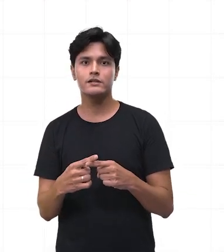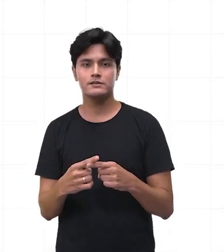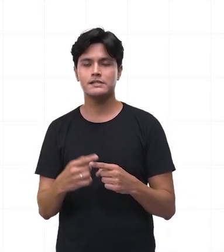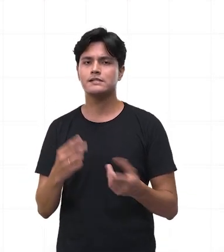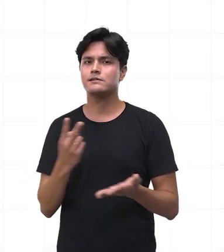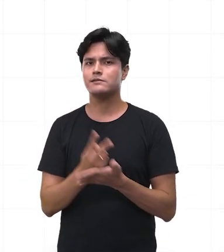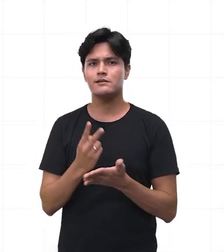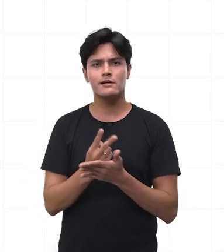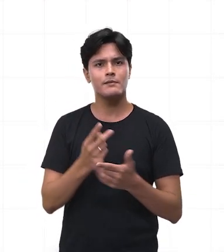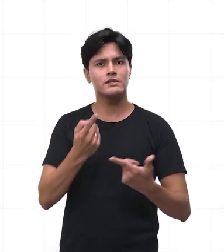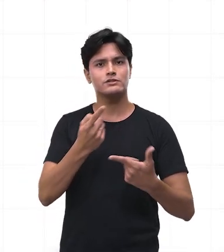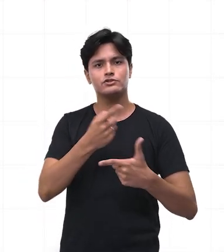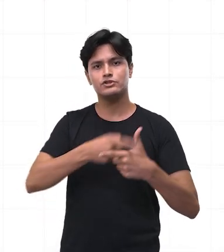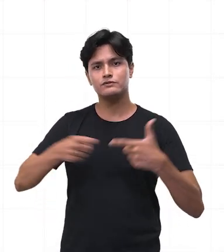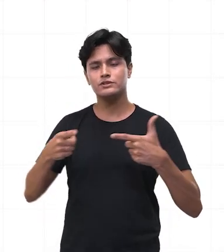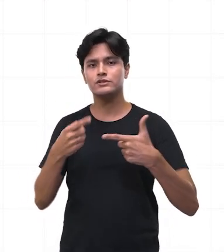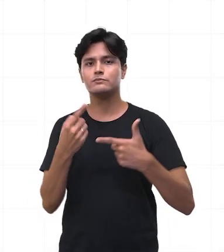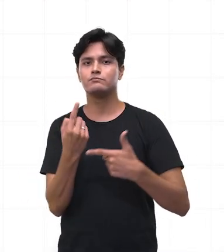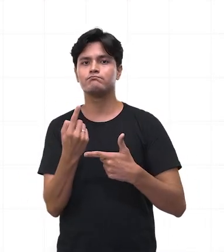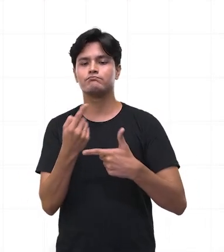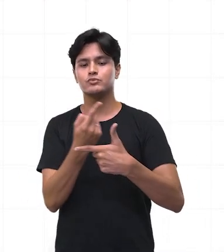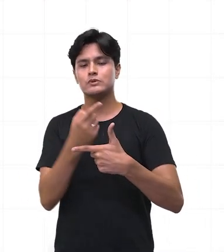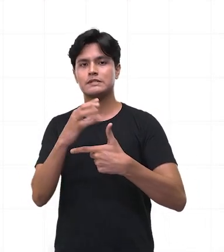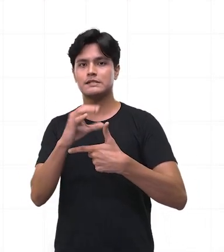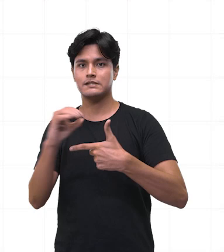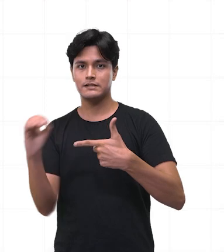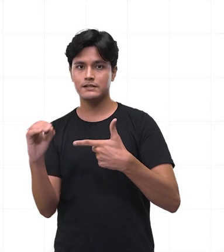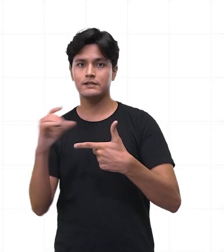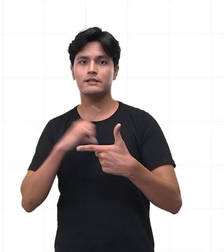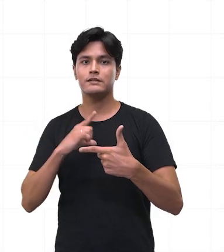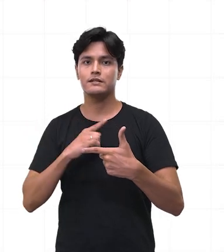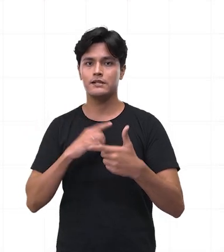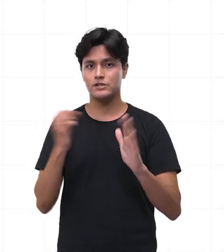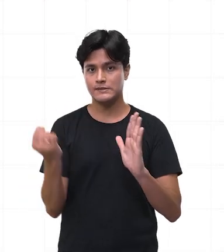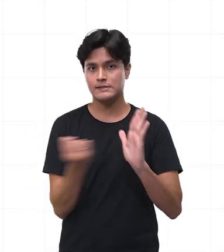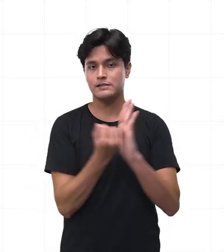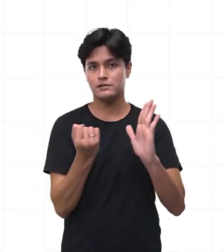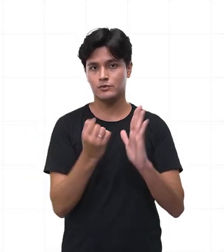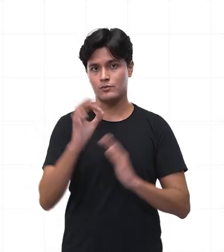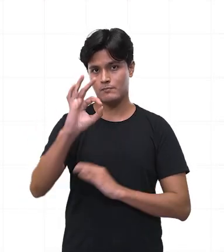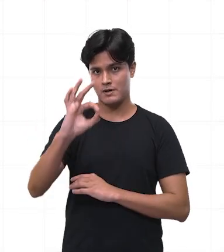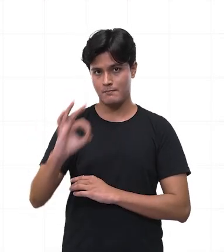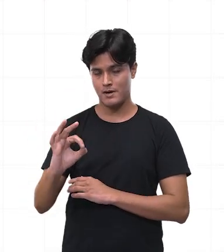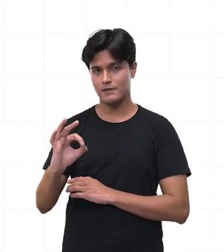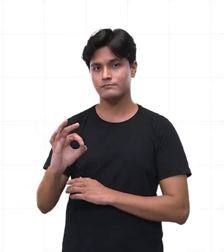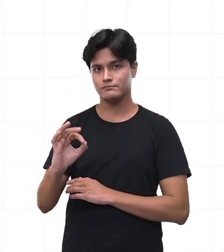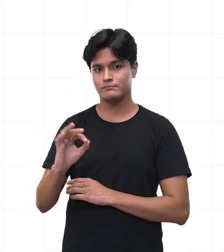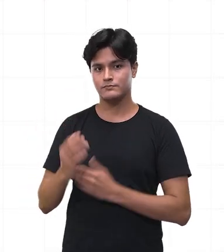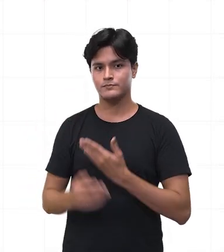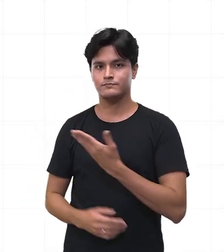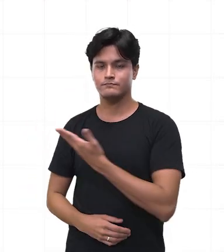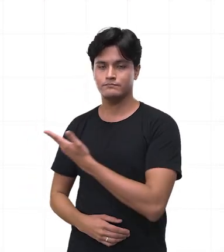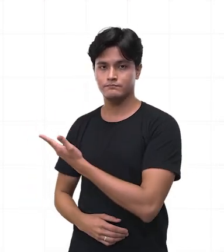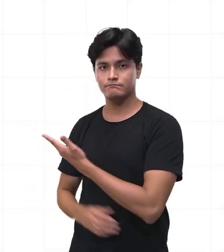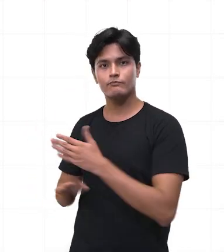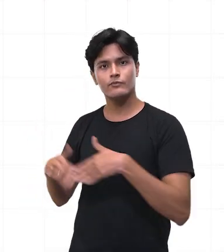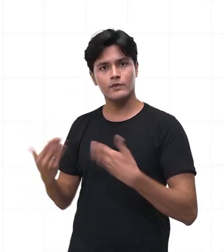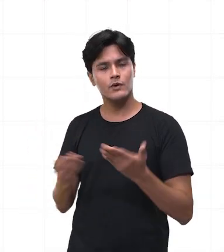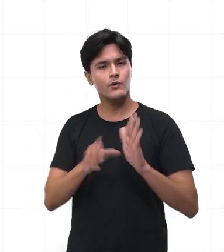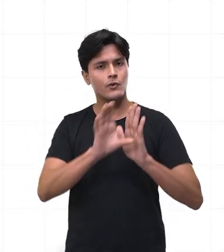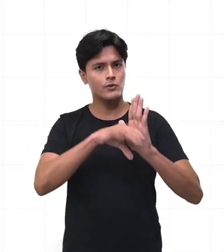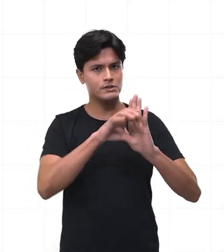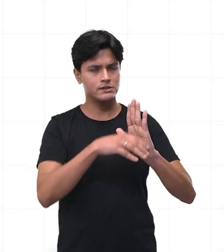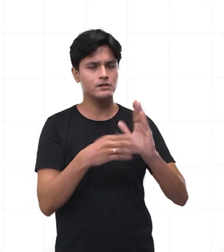100. Sendo representada pelo símbolo, esse símbolozinho aqui da porcentagem. Ok? Então essa é a definição